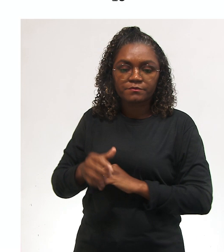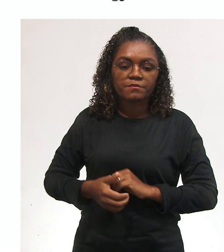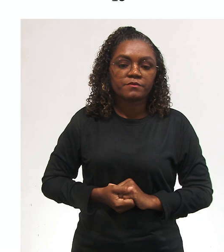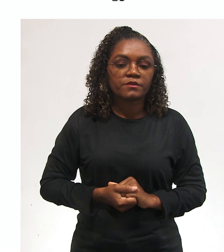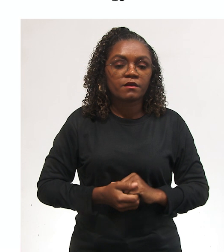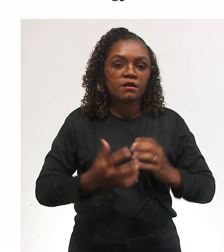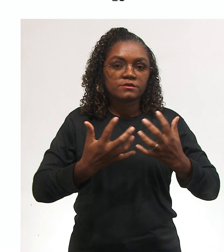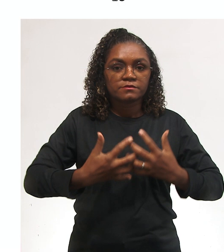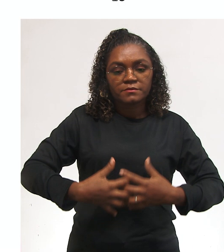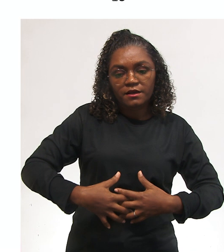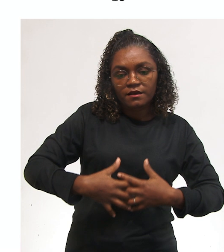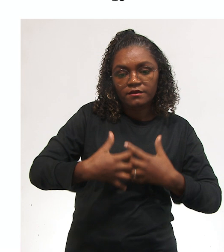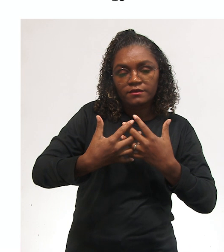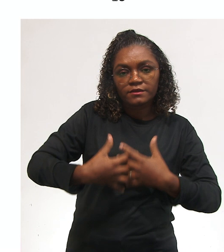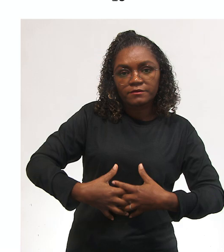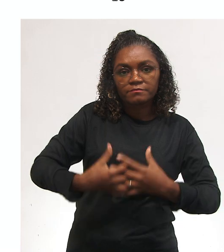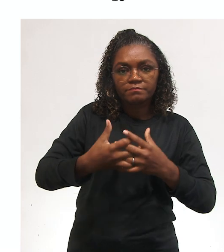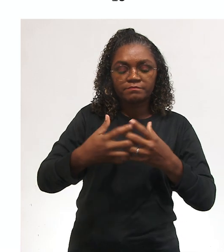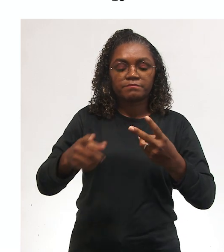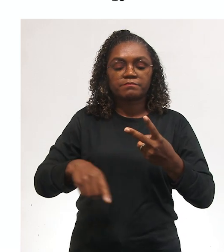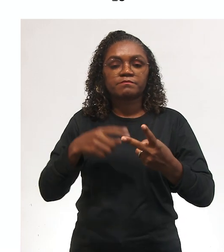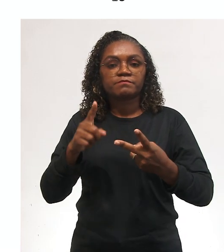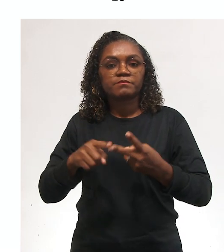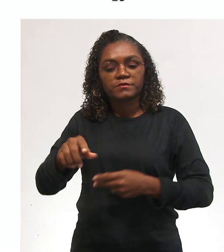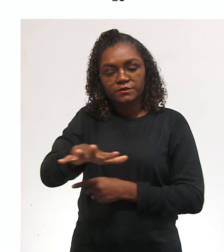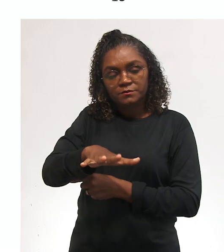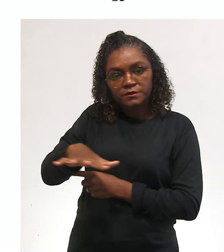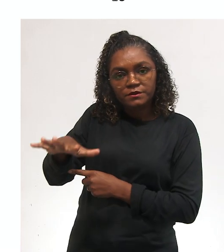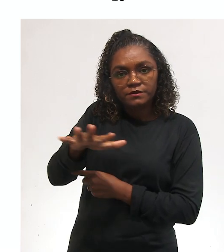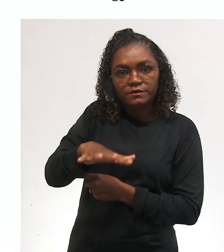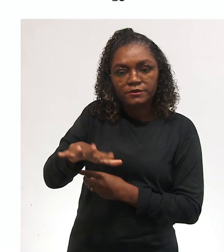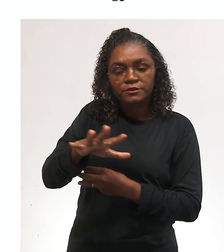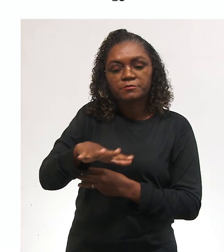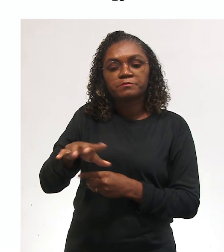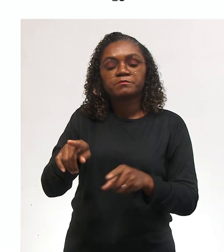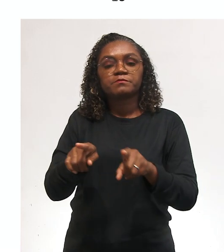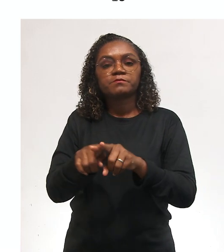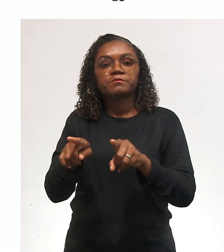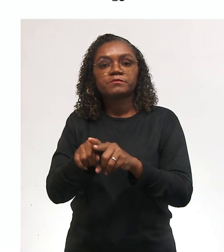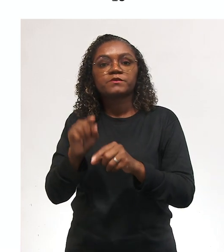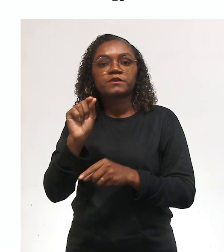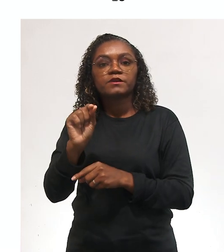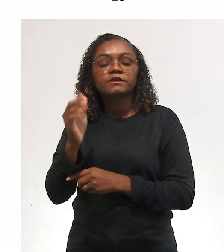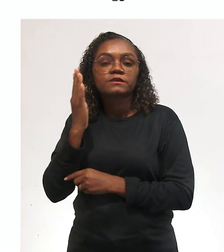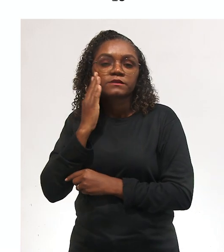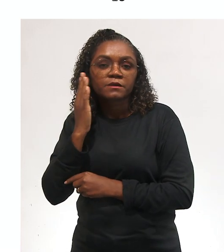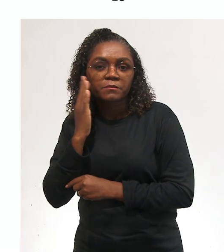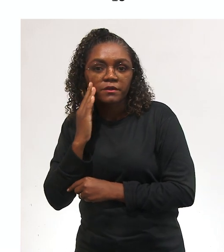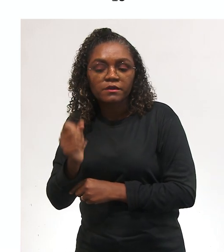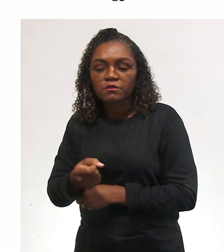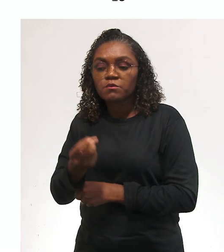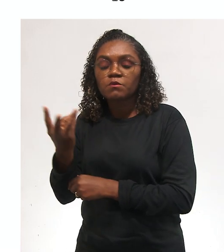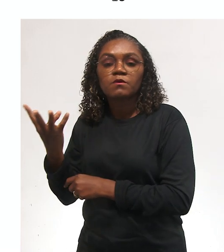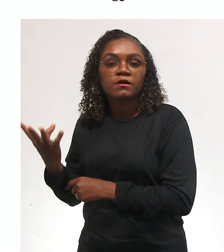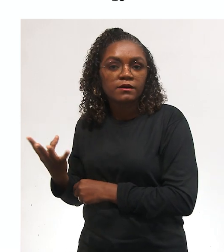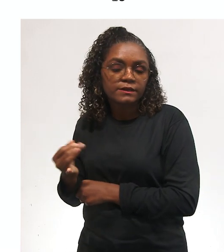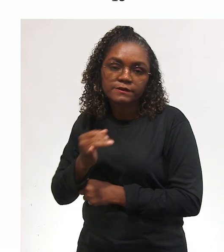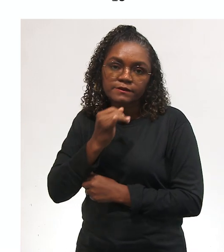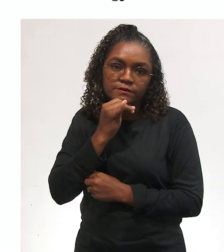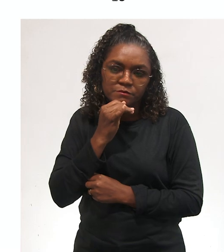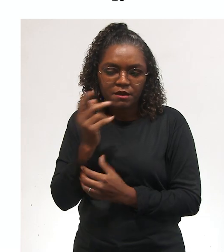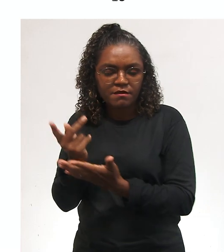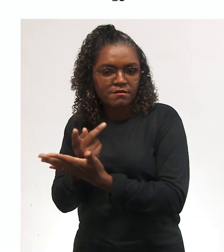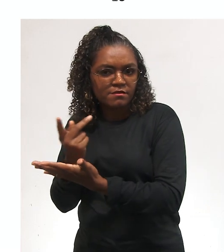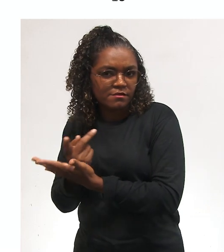dessa. Pode ser as máquinas, pode ser o meio ambiente, pode ser a medida, né? As dimensões que eu estou